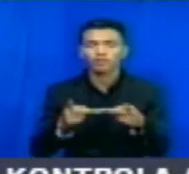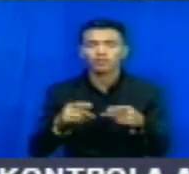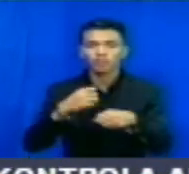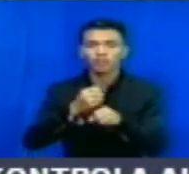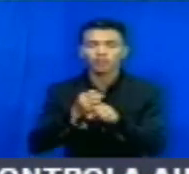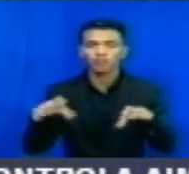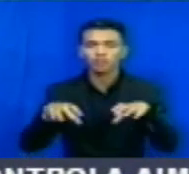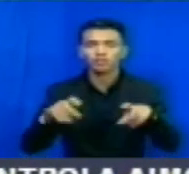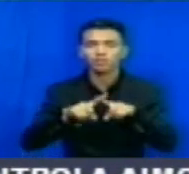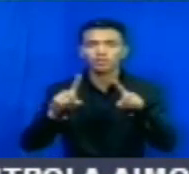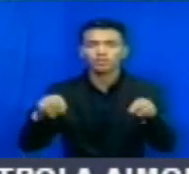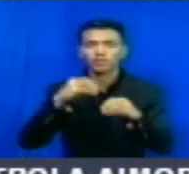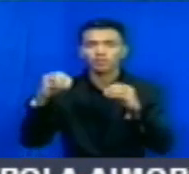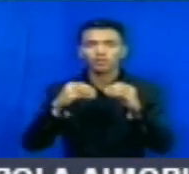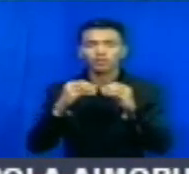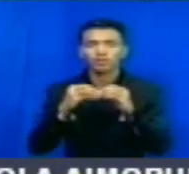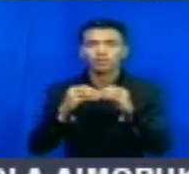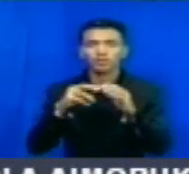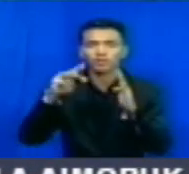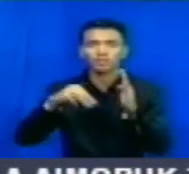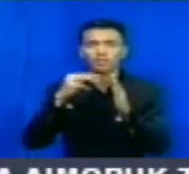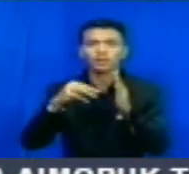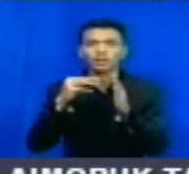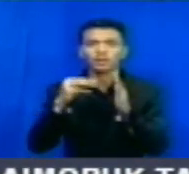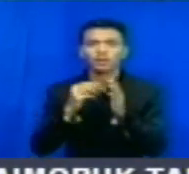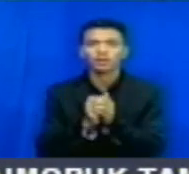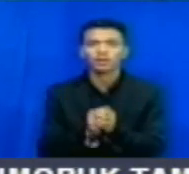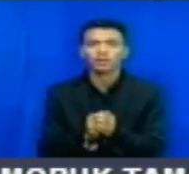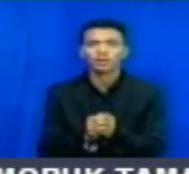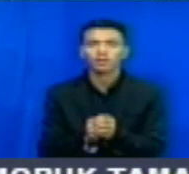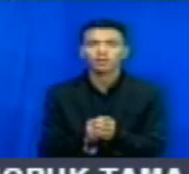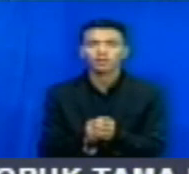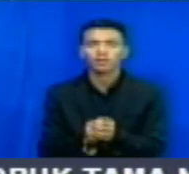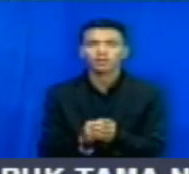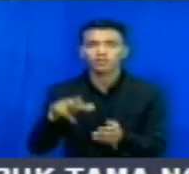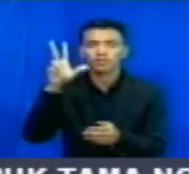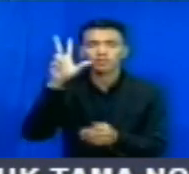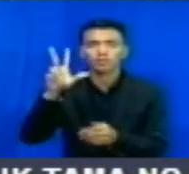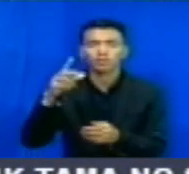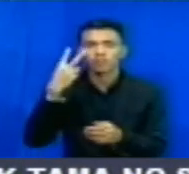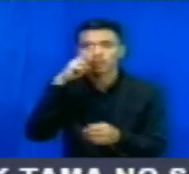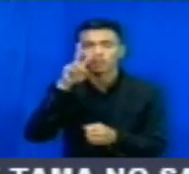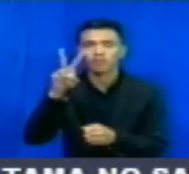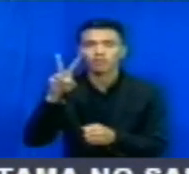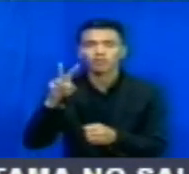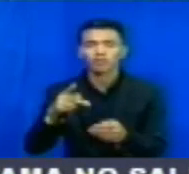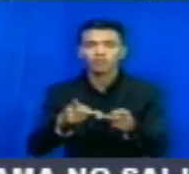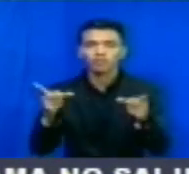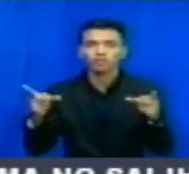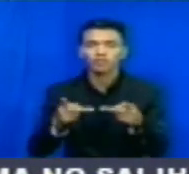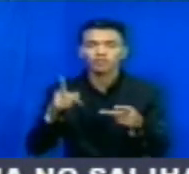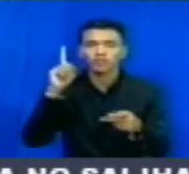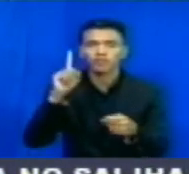serviço. Mas é, quando eu pedi também, como íamos. Departamento de Protocolo Niene, atare espaço ida,